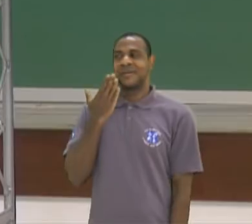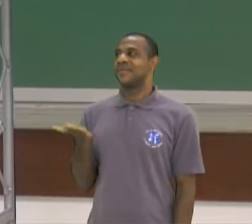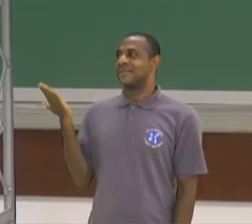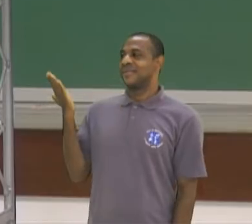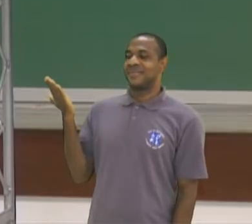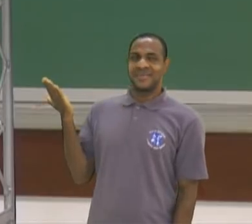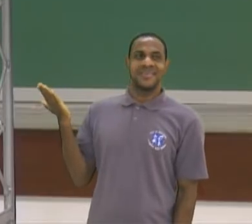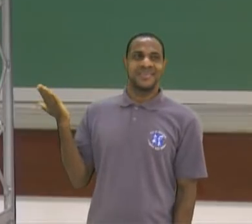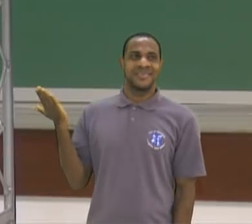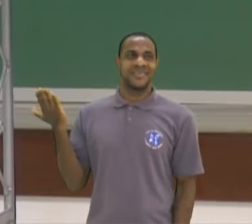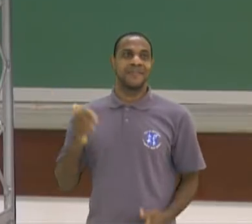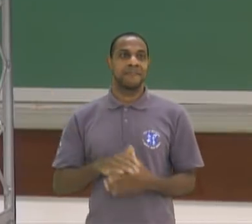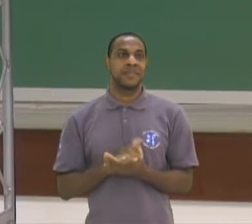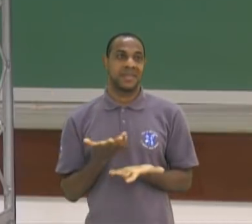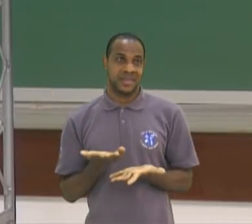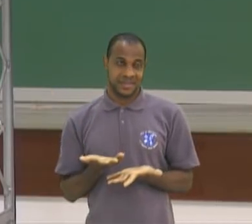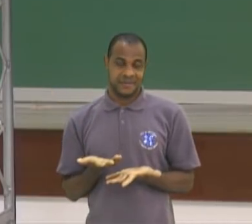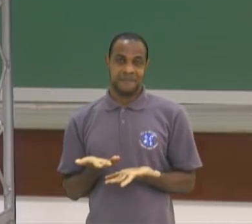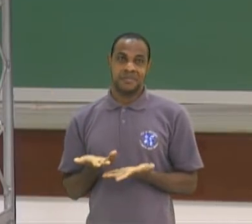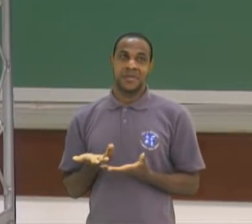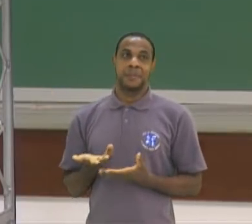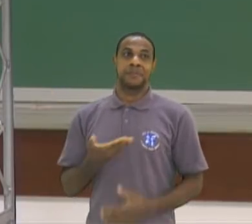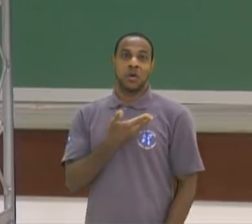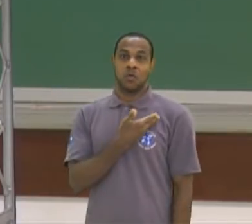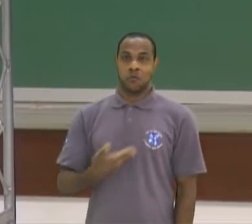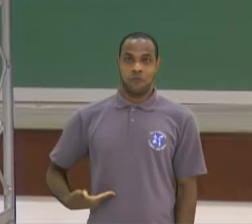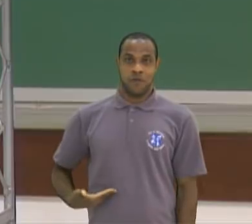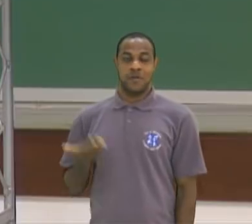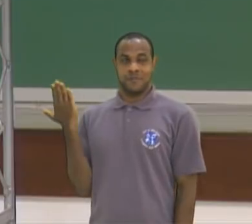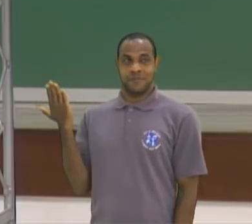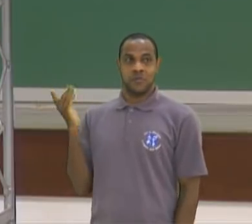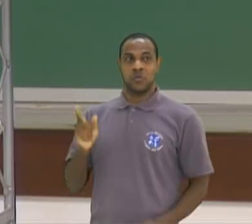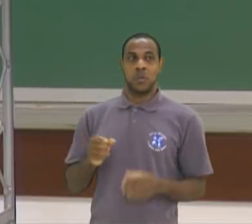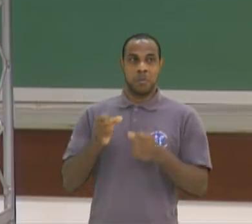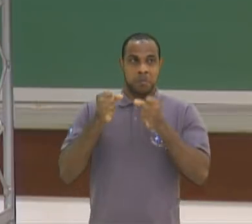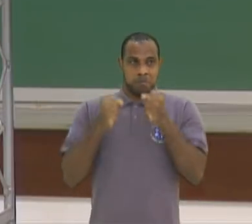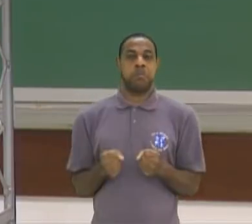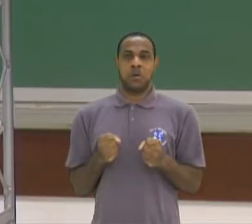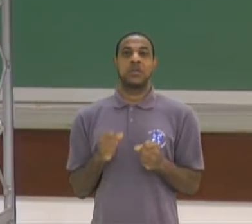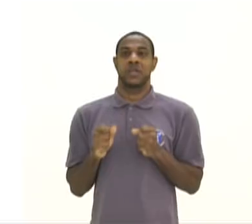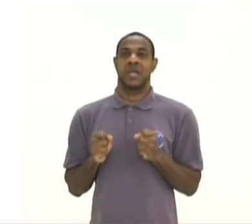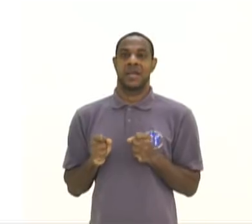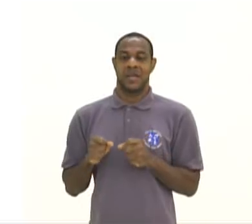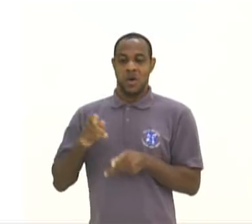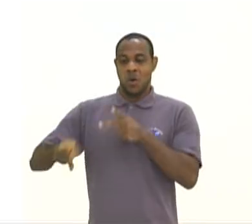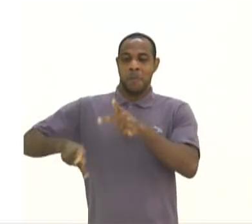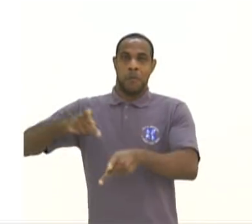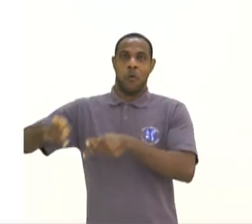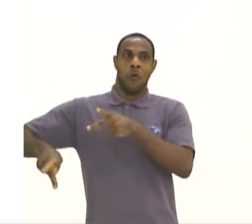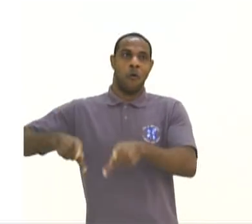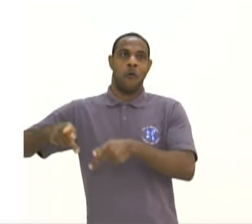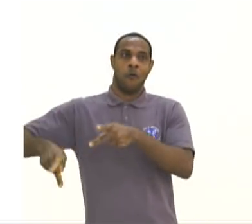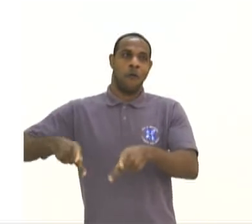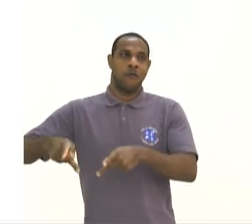um governo baseado, como a gente já tinha falado, em poder popular e ainda